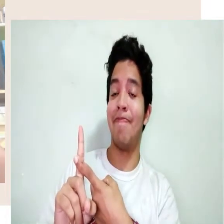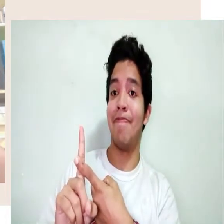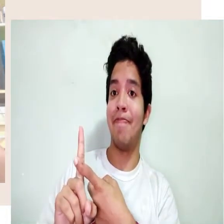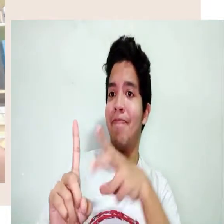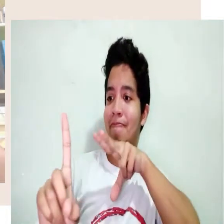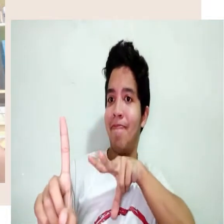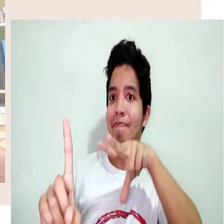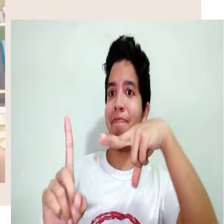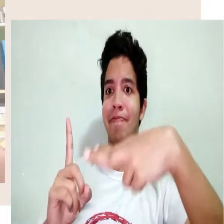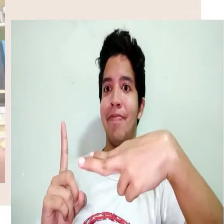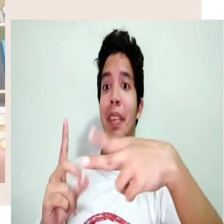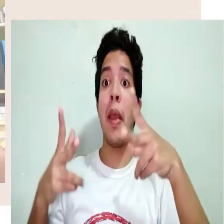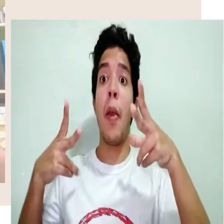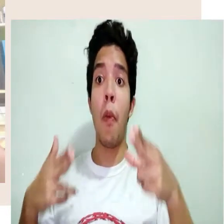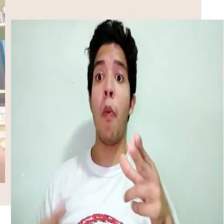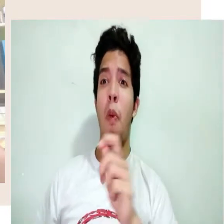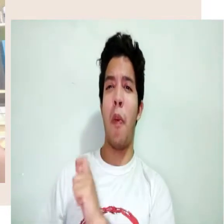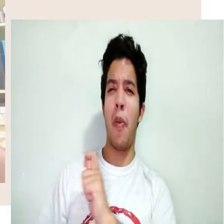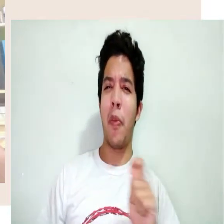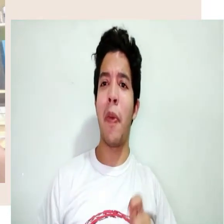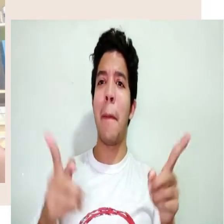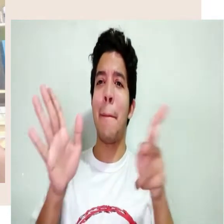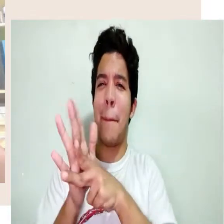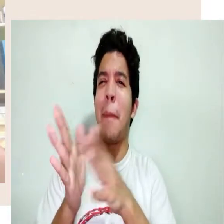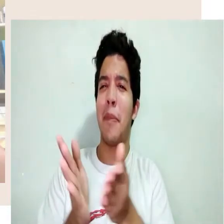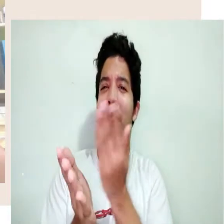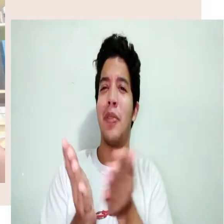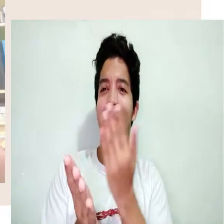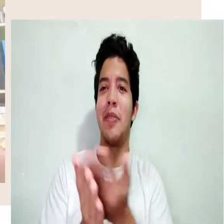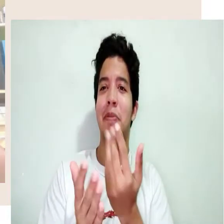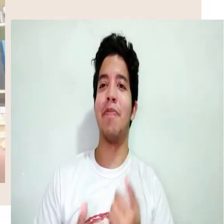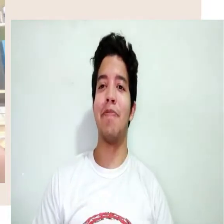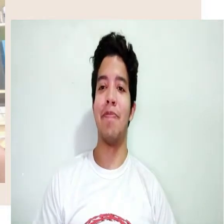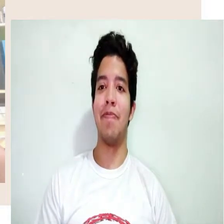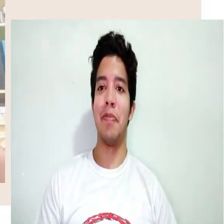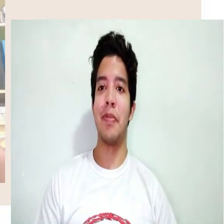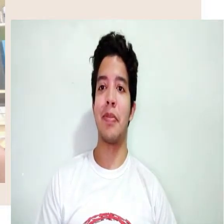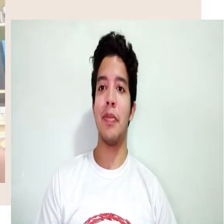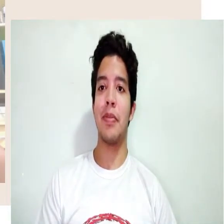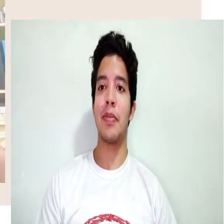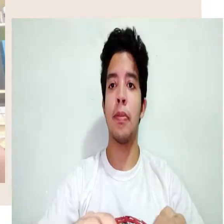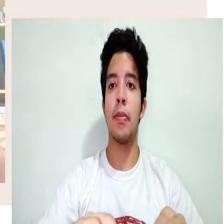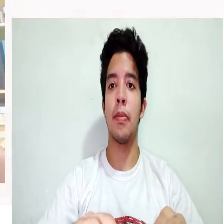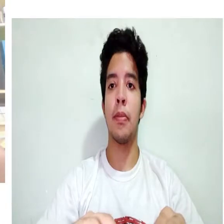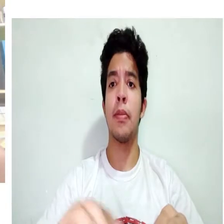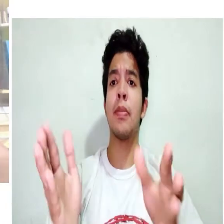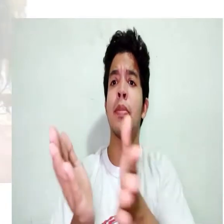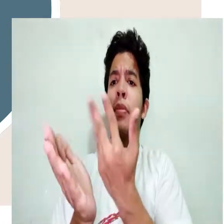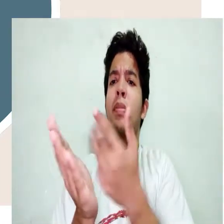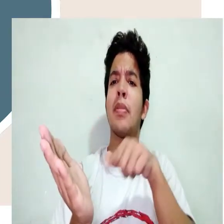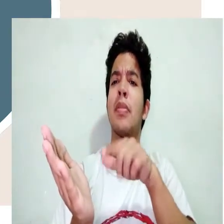na adolescência, da gestão dos riscos à invenção do futuro. Como Tânia Ribeiro Catarino